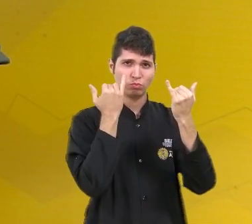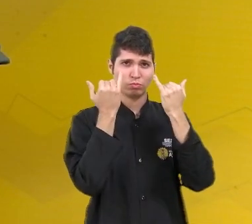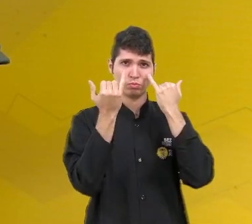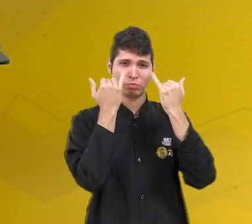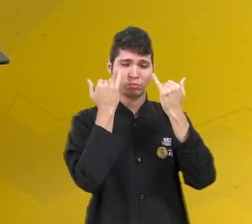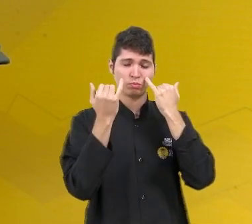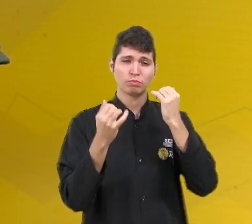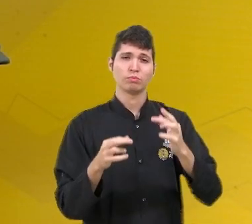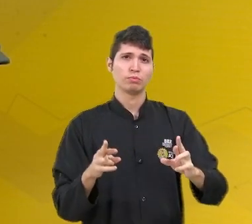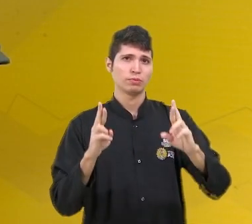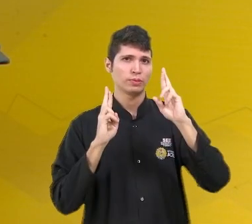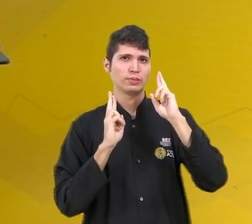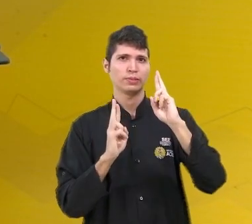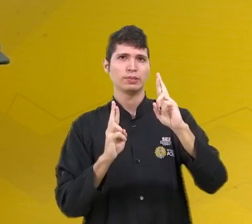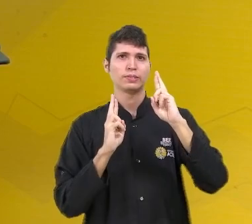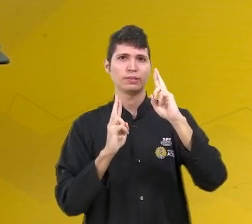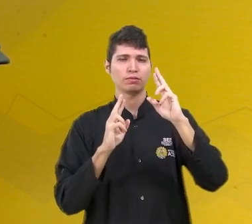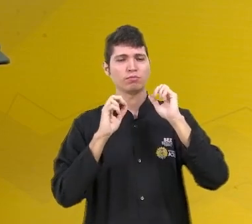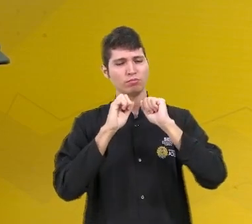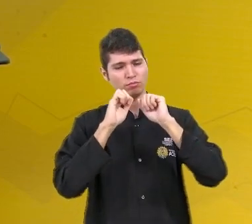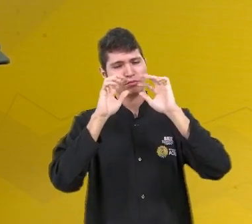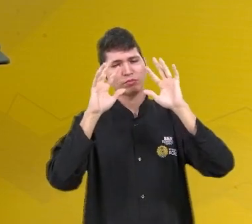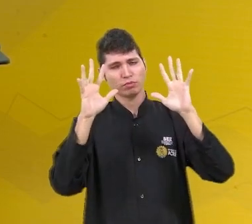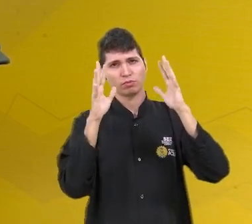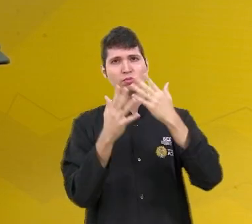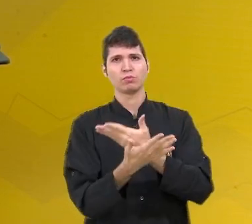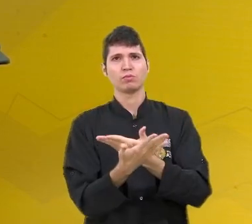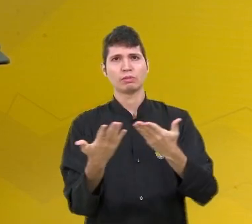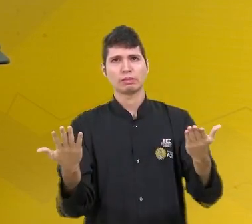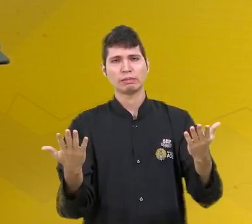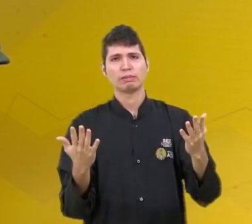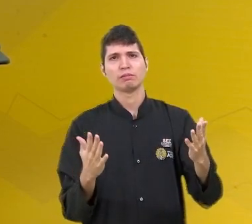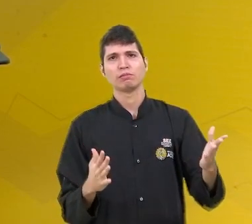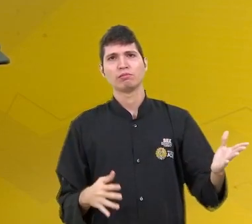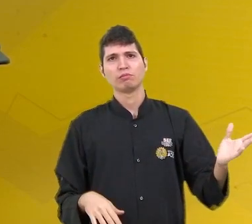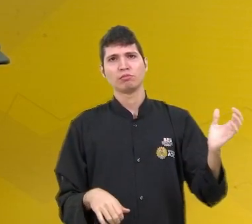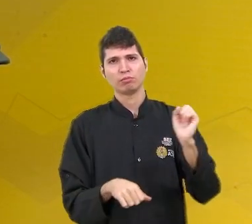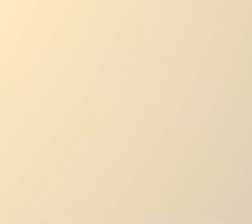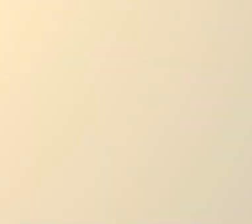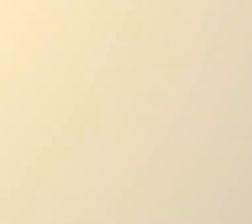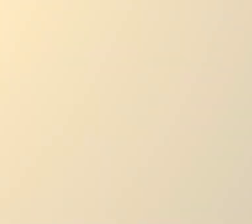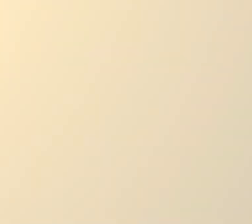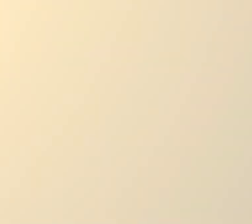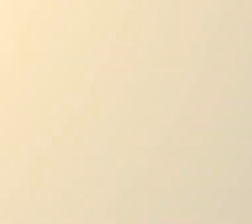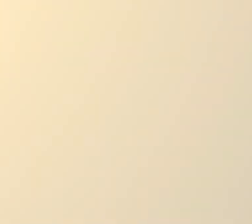Então, espero ter sido bem clara com vocês. Espero você na próxima aula.